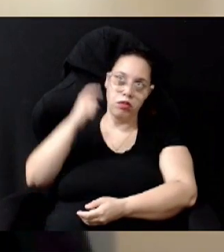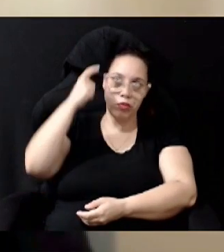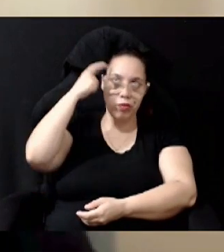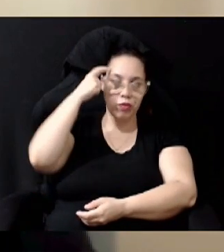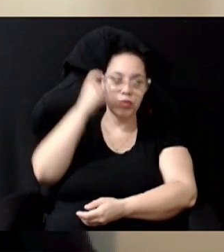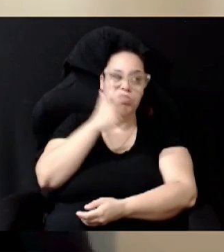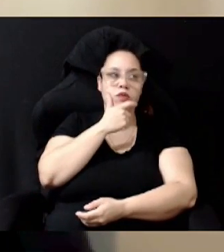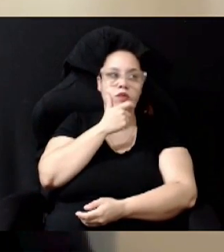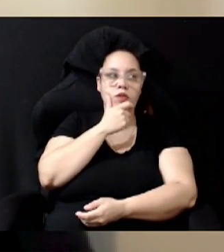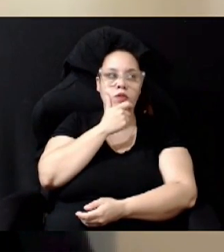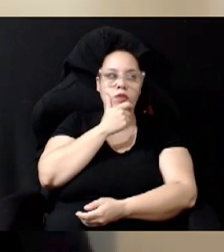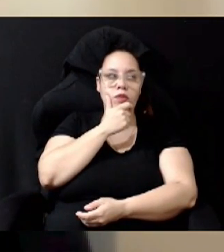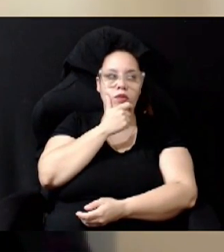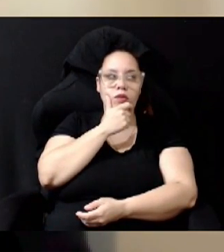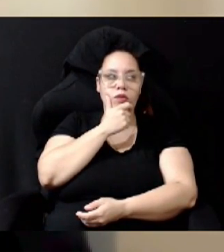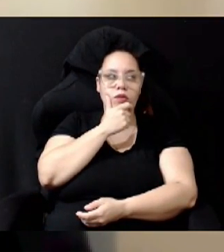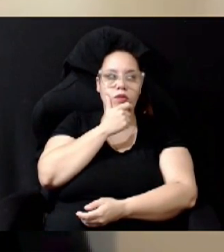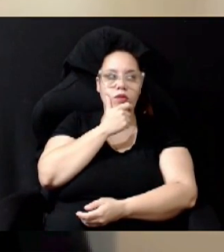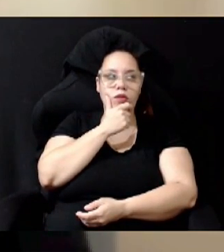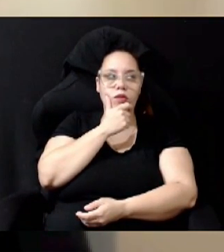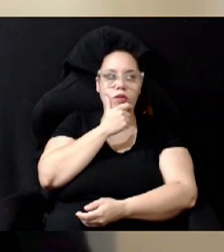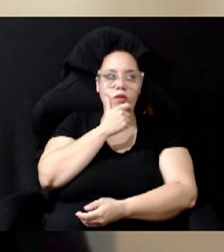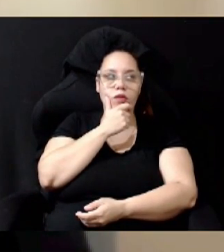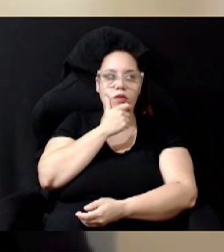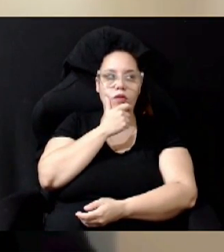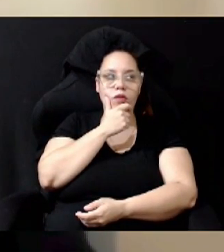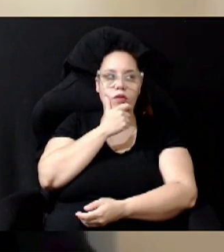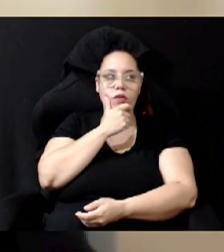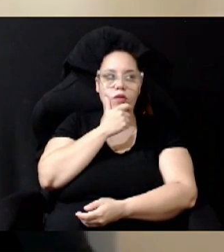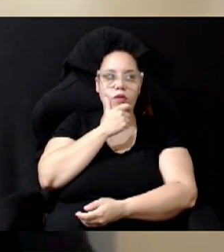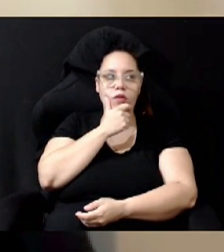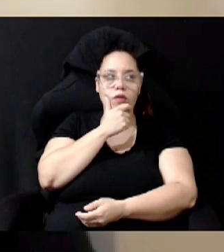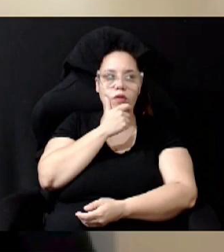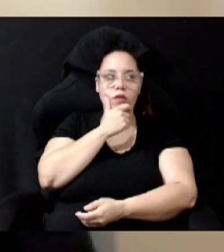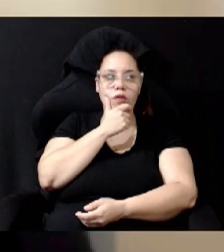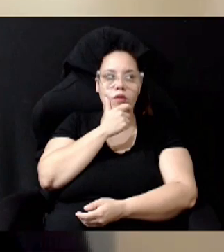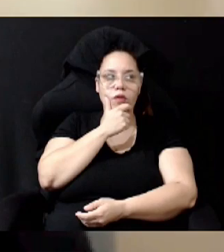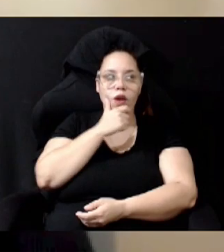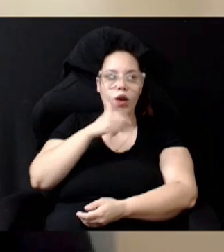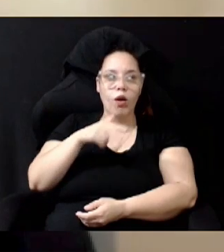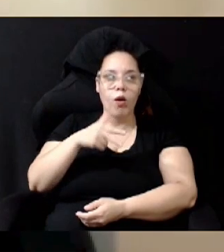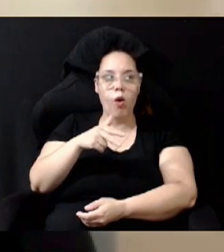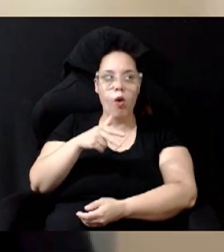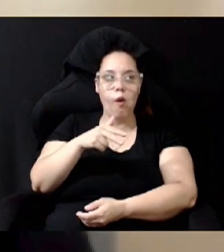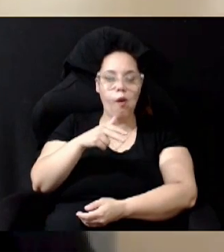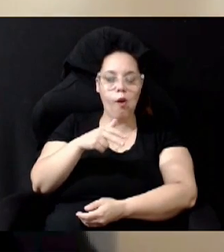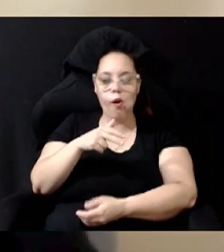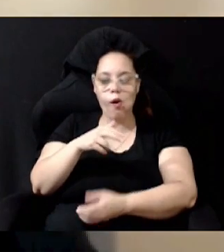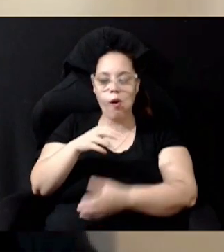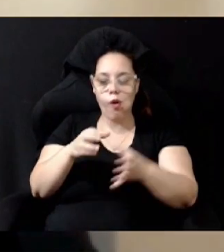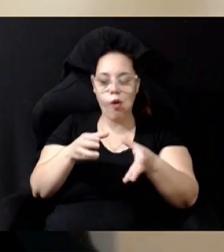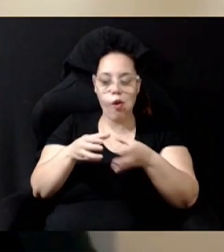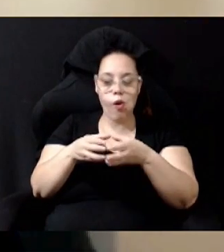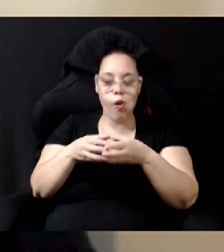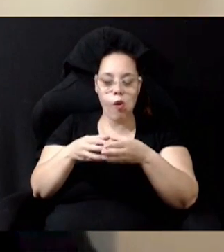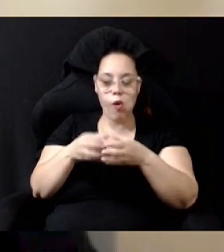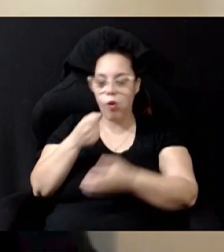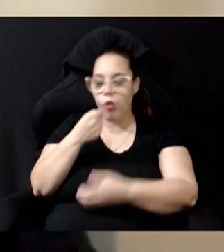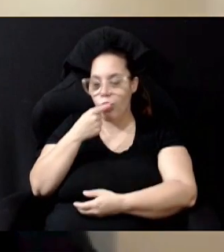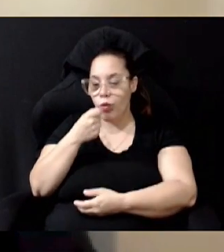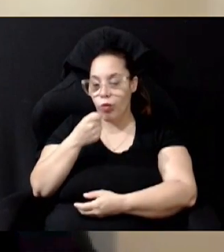tá? Digamos que a pessoa tenha somente pernas quietas. Tem alguns grupos de medicamentos que podem